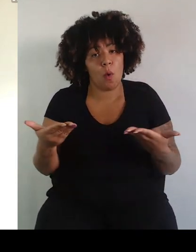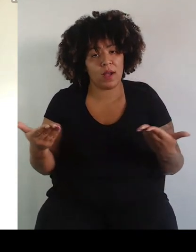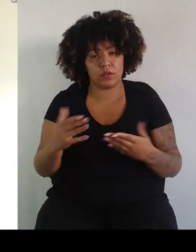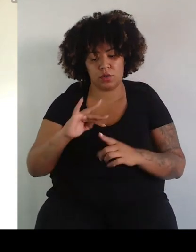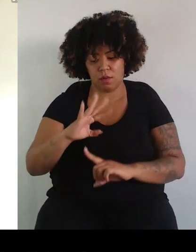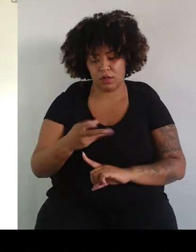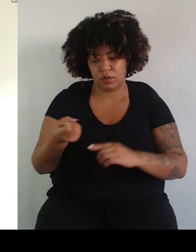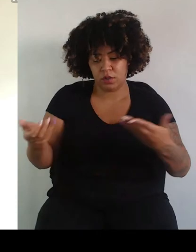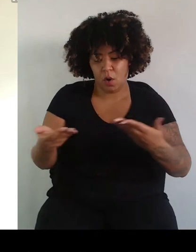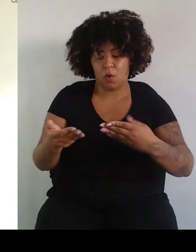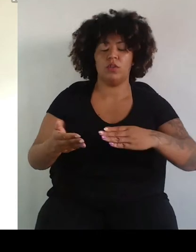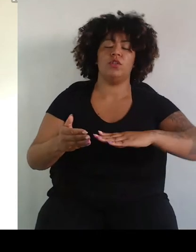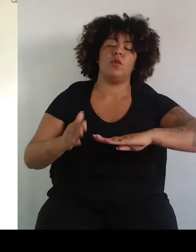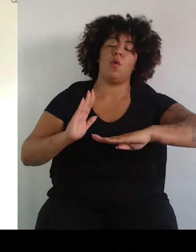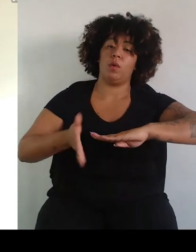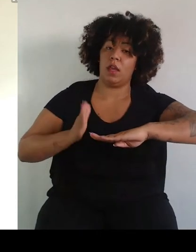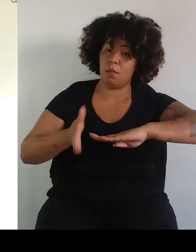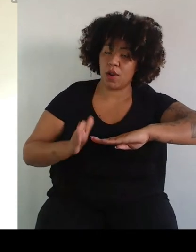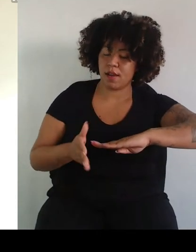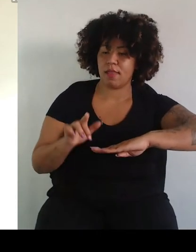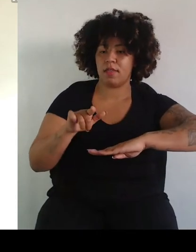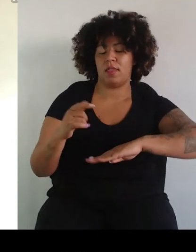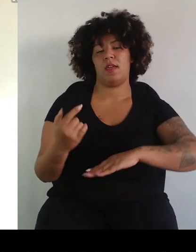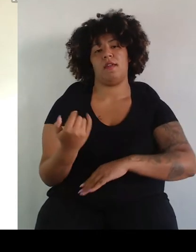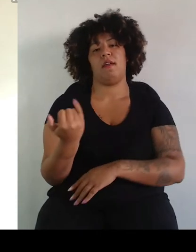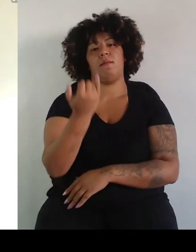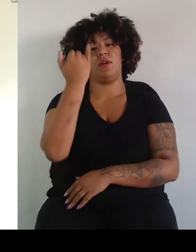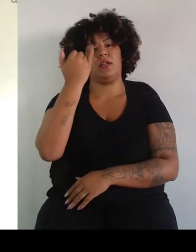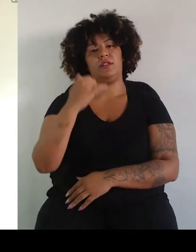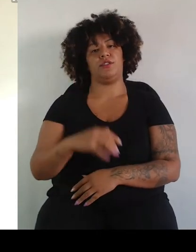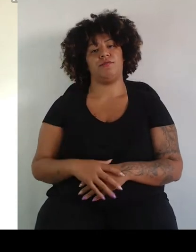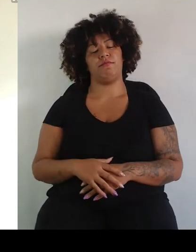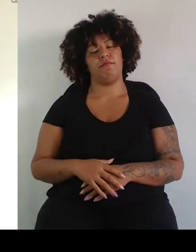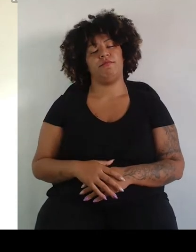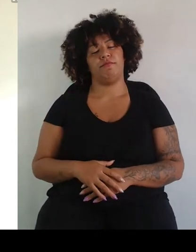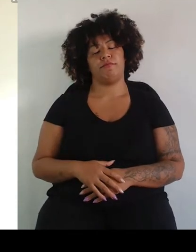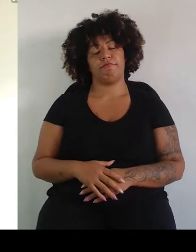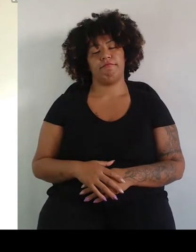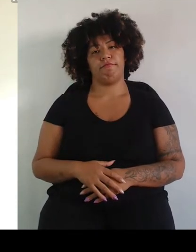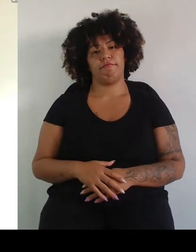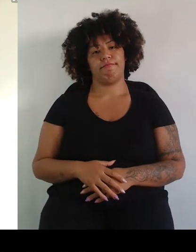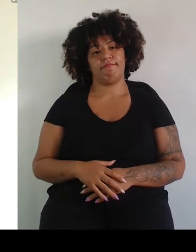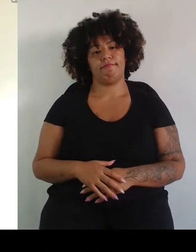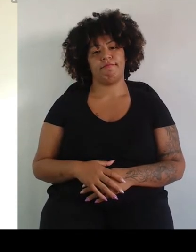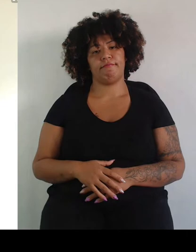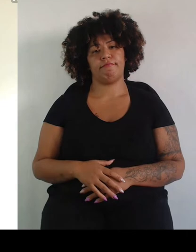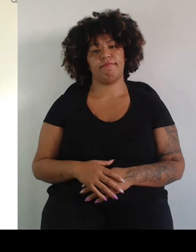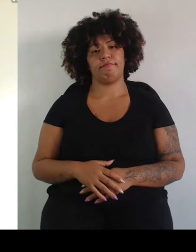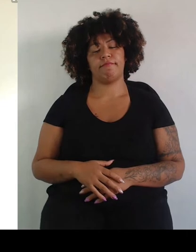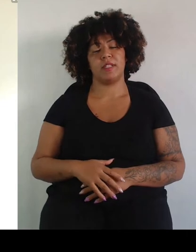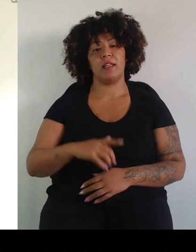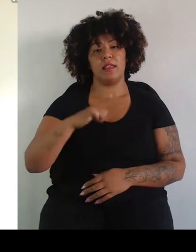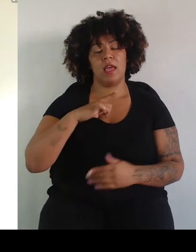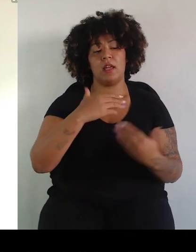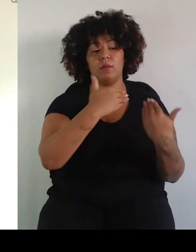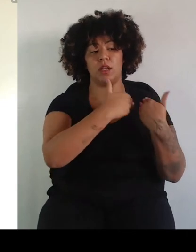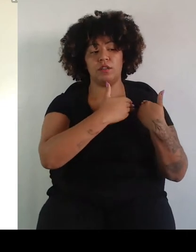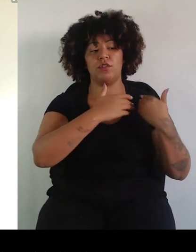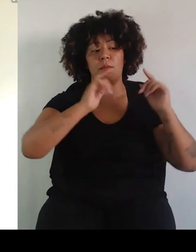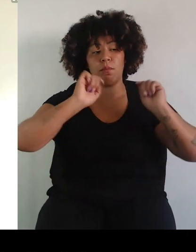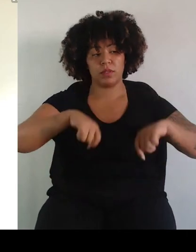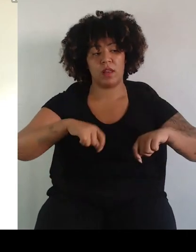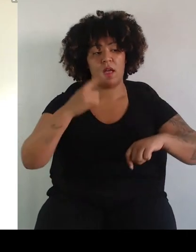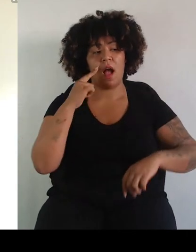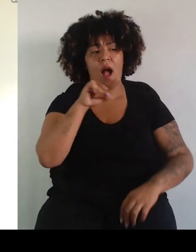presente tem essa missão de possibilidade aquilo que parecia impossível